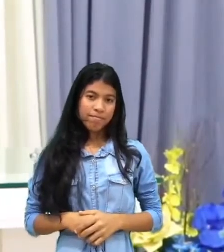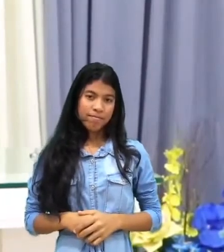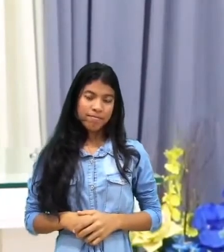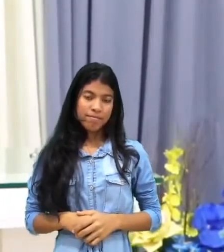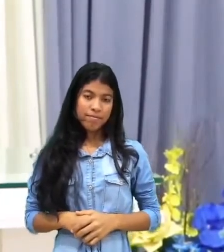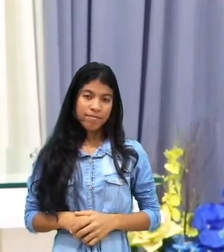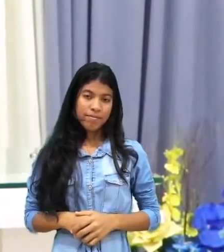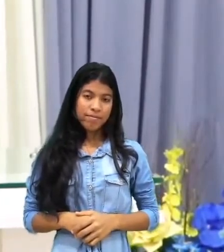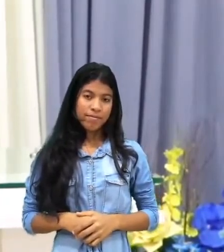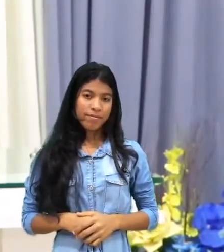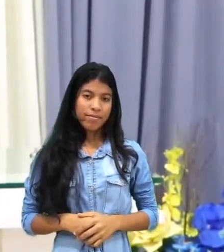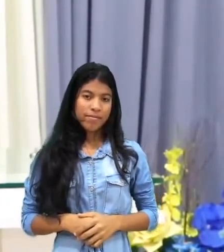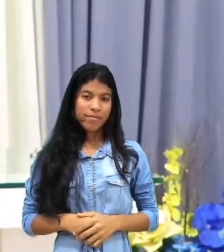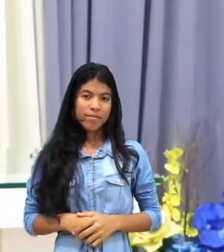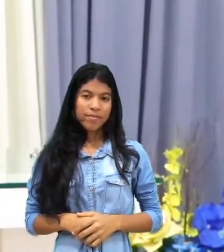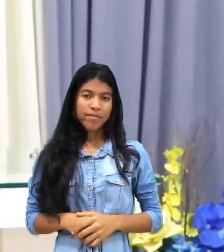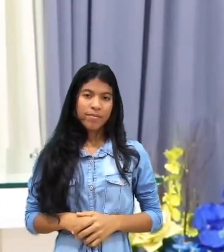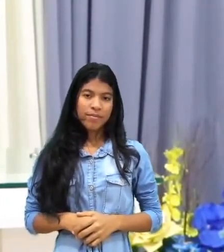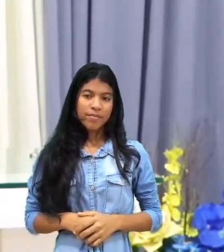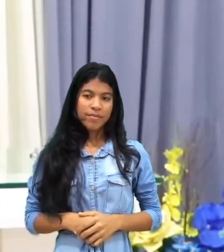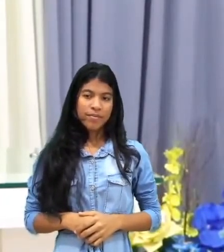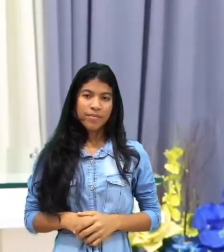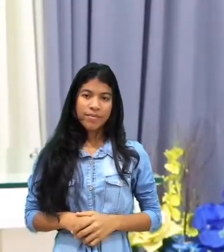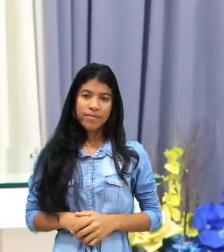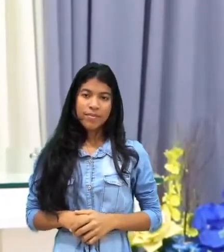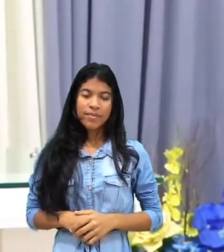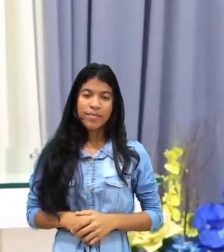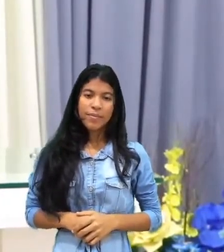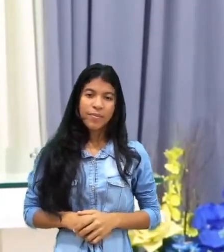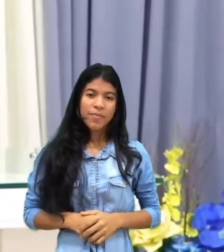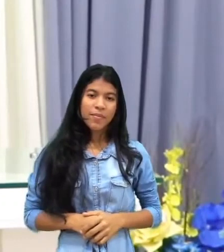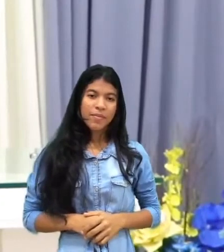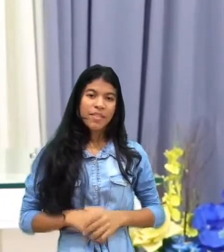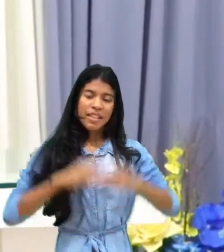que as cigarras começaram a cantar.